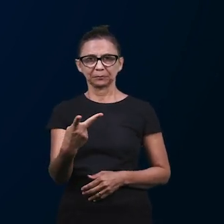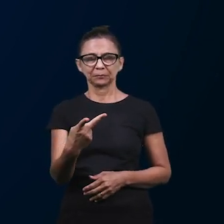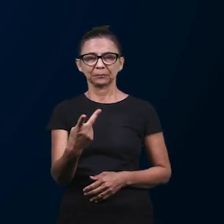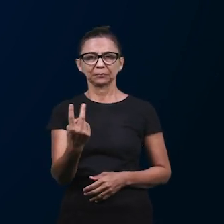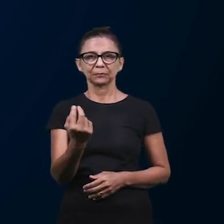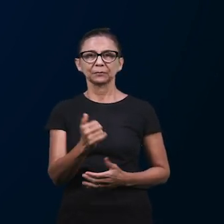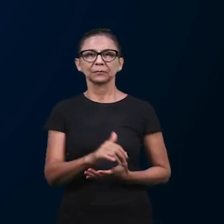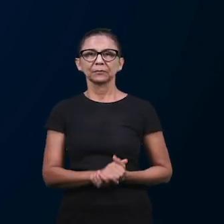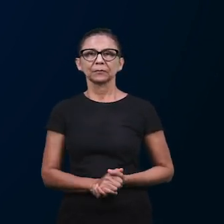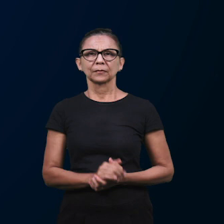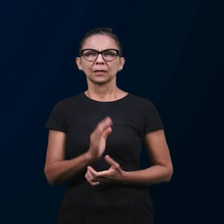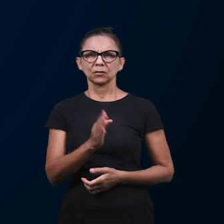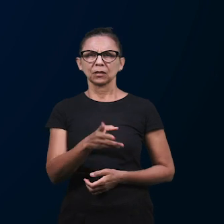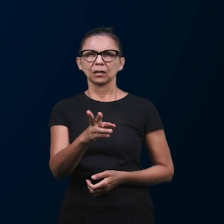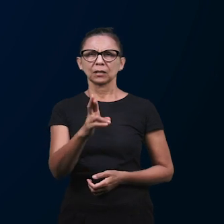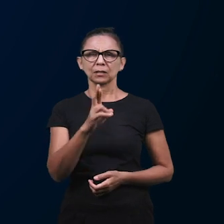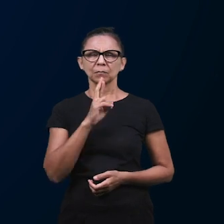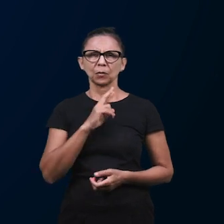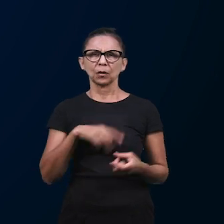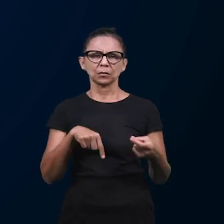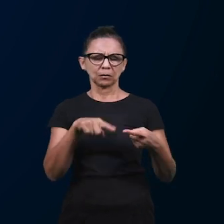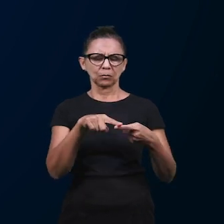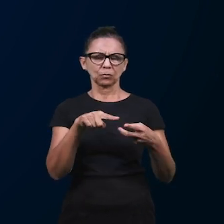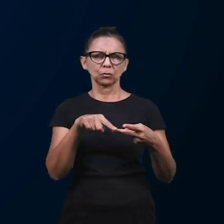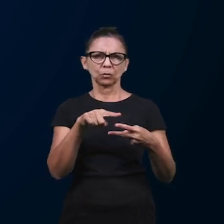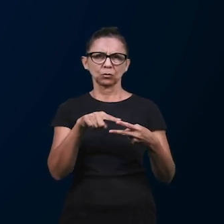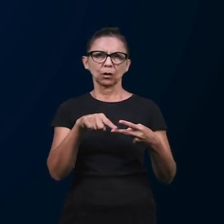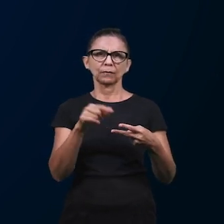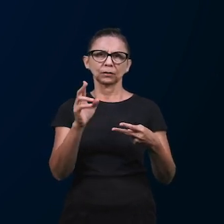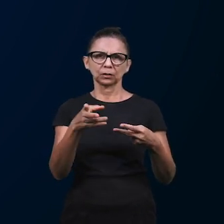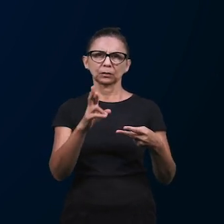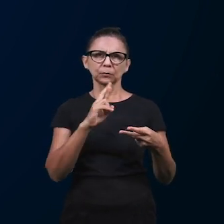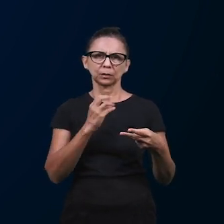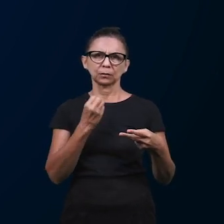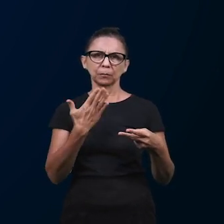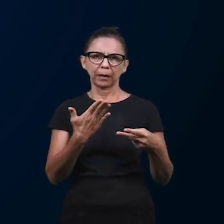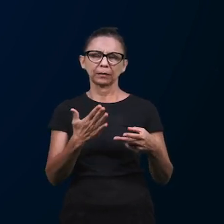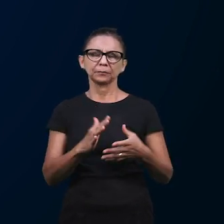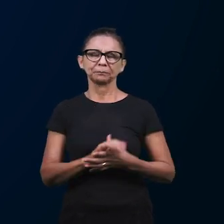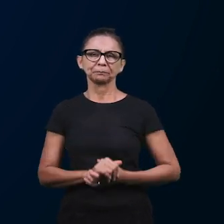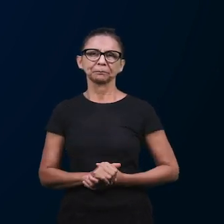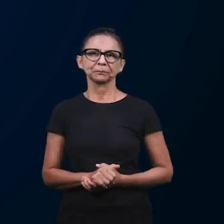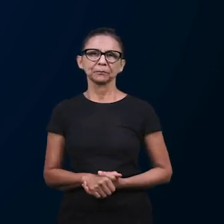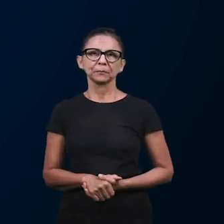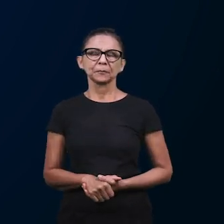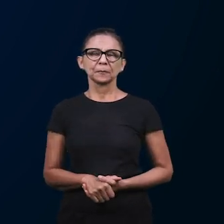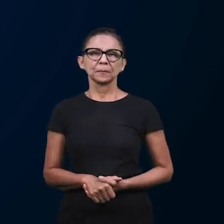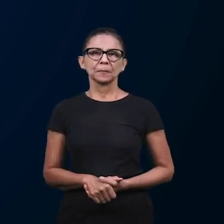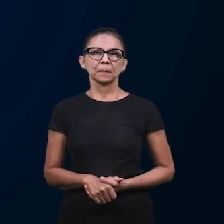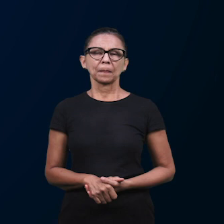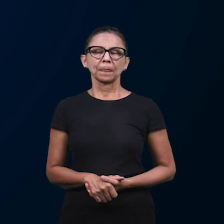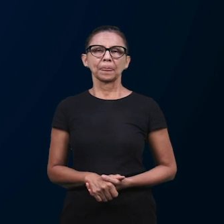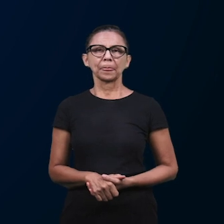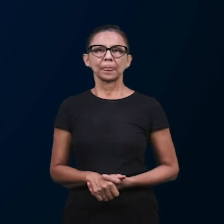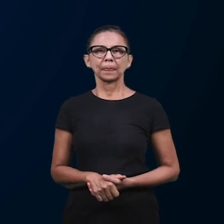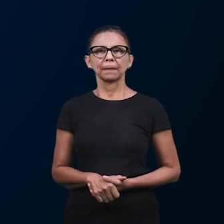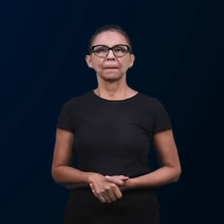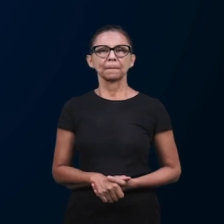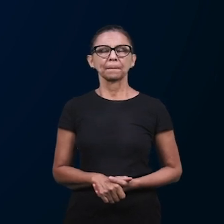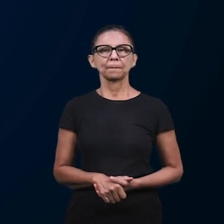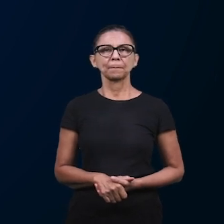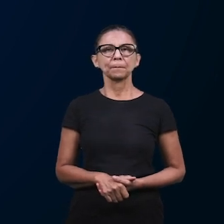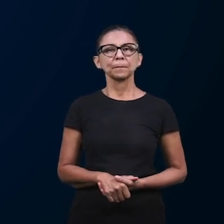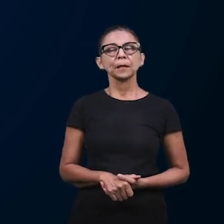bem respondida pelos nossos jovens Jardel e Júlia, eu gostaria de